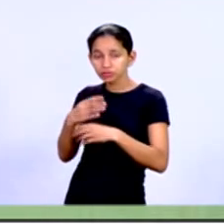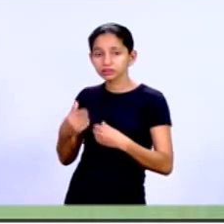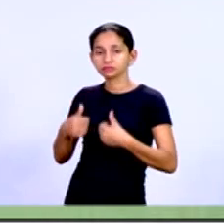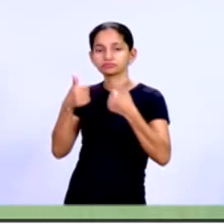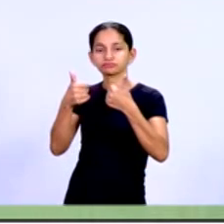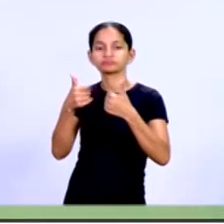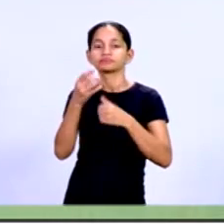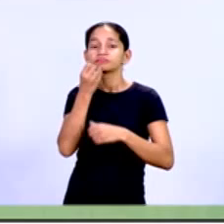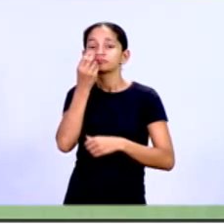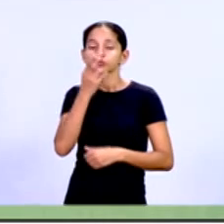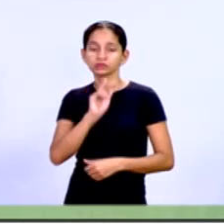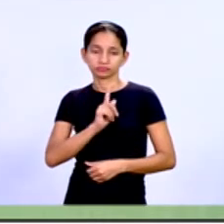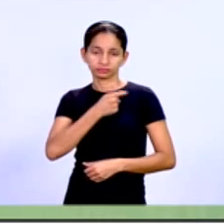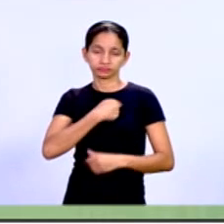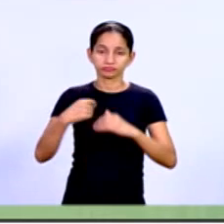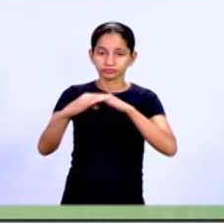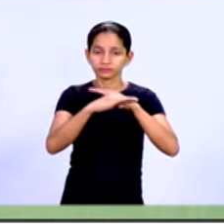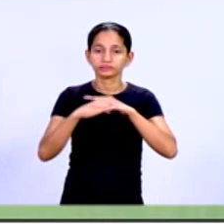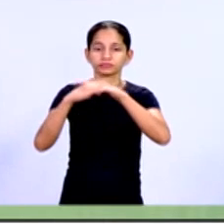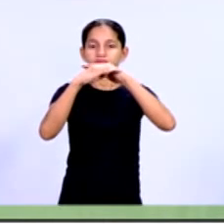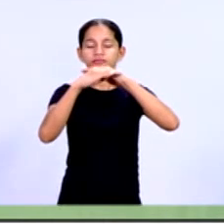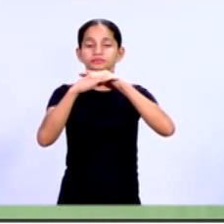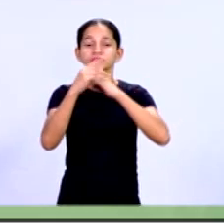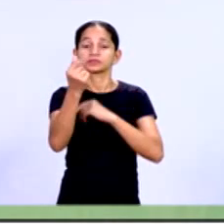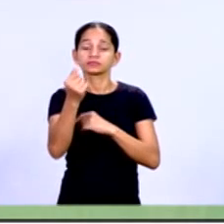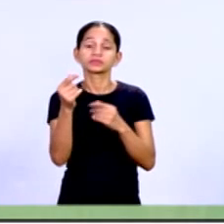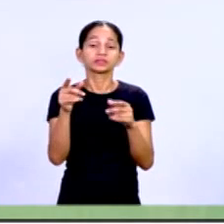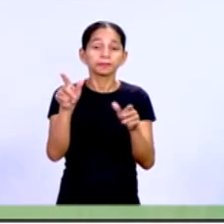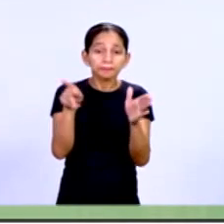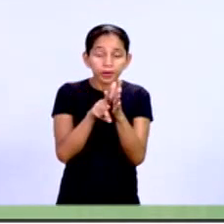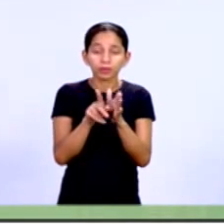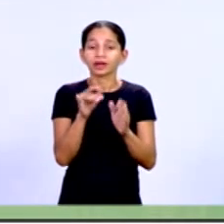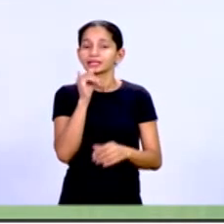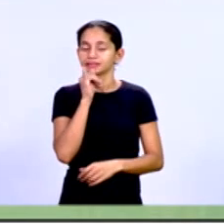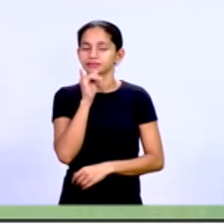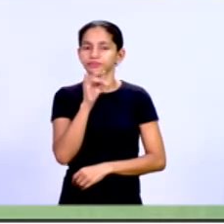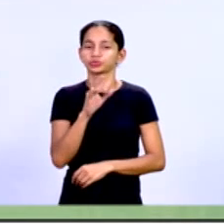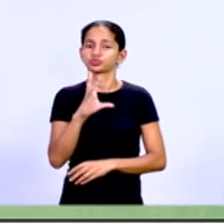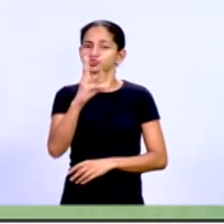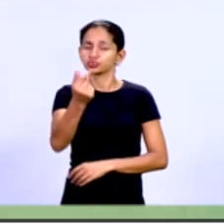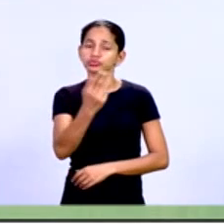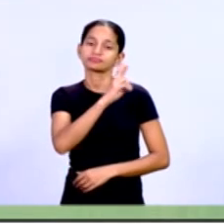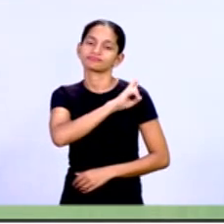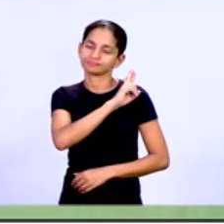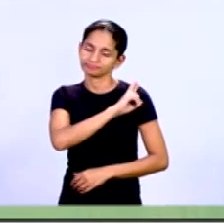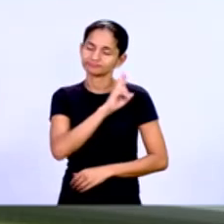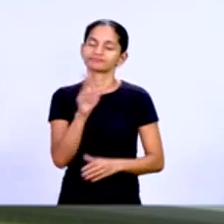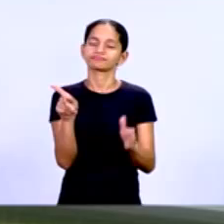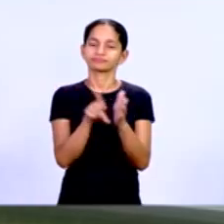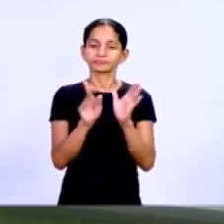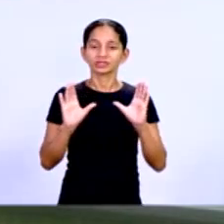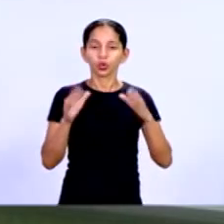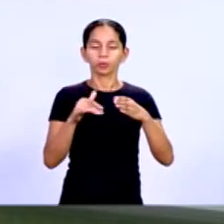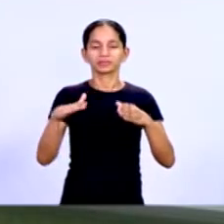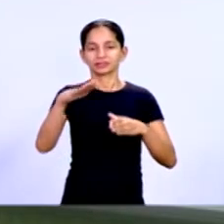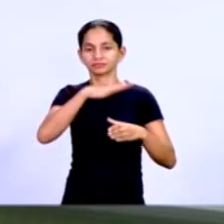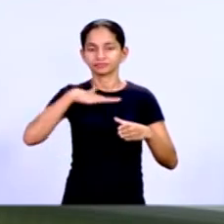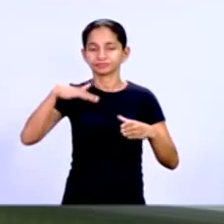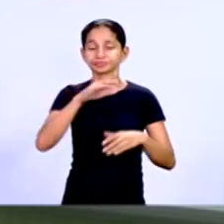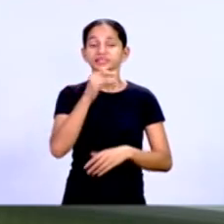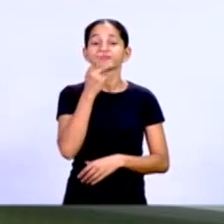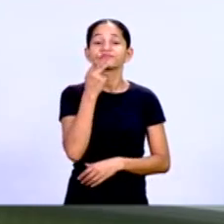comerciais equitativas no mercado de valores. Então, veja o seguinte, quando ele trata de bolsas e